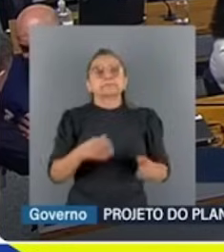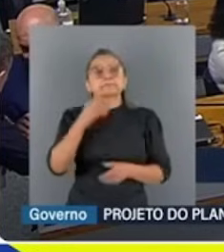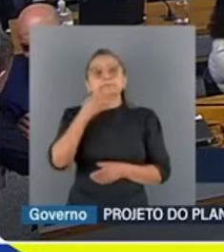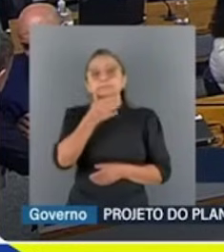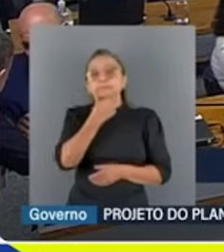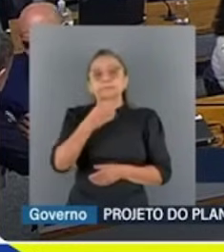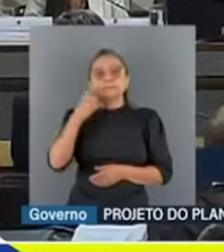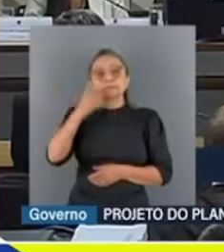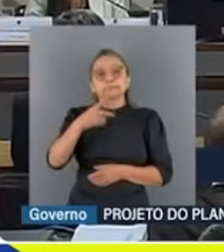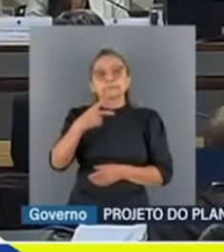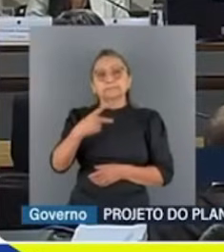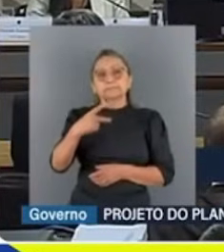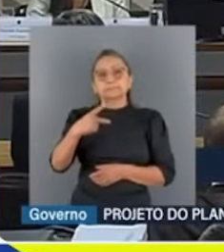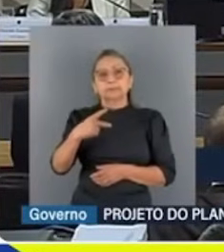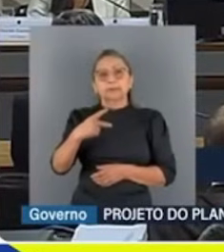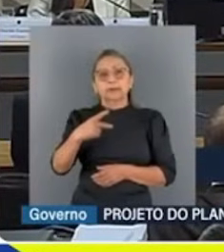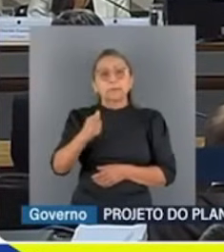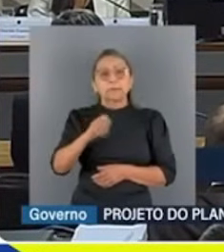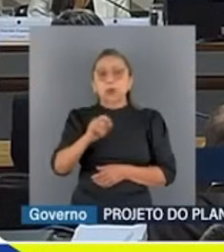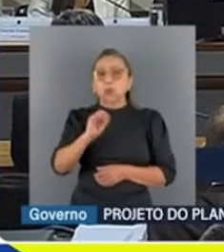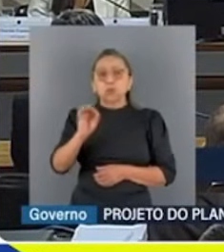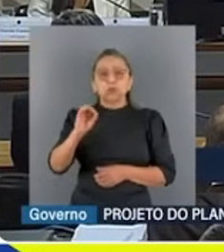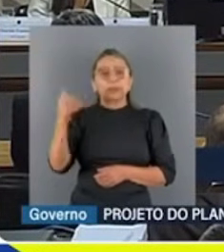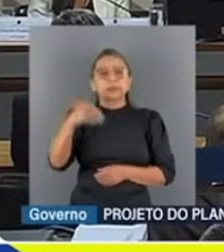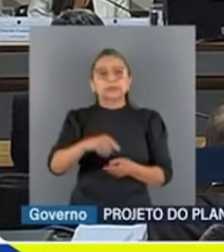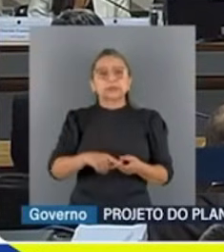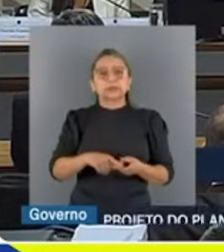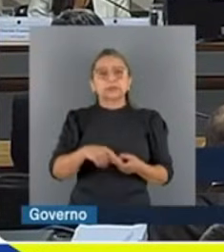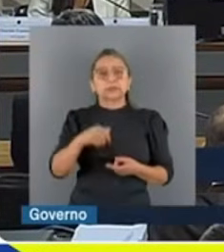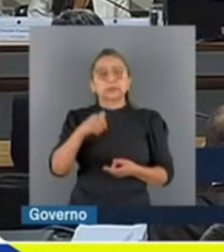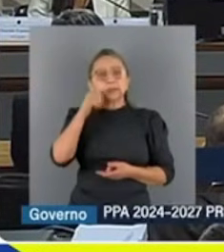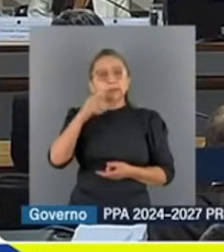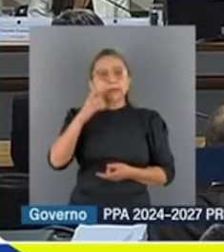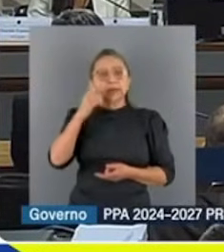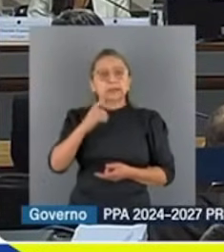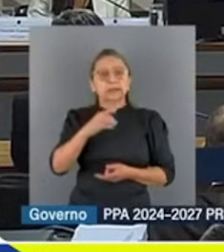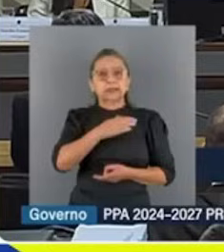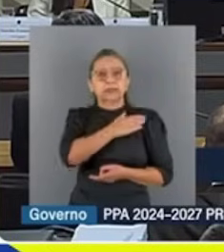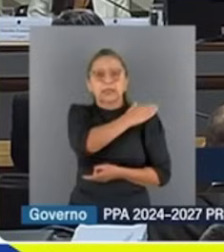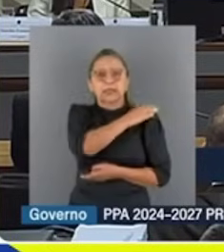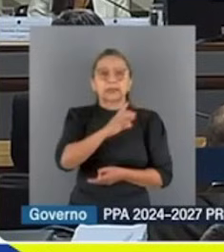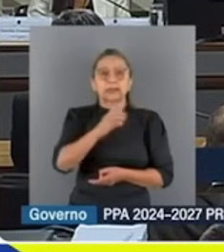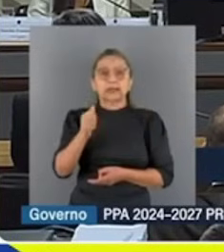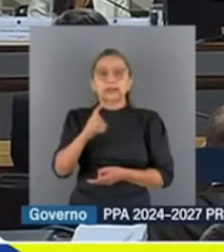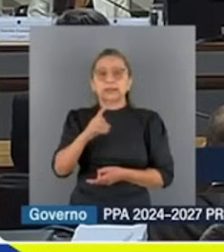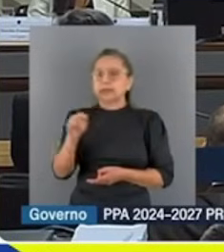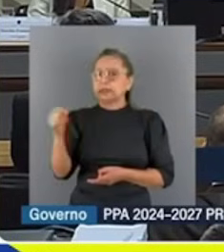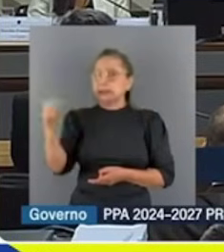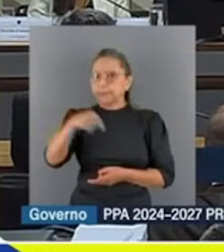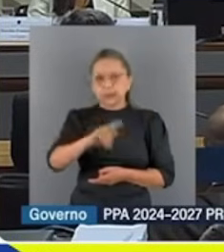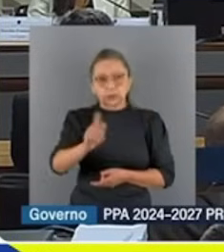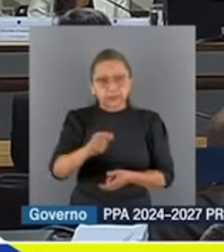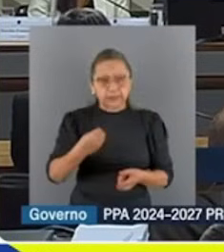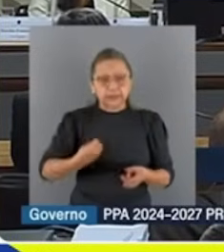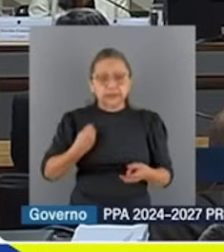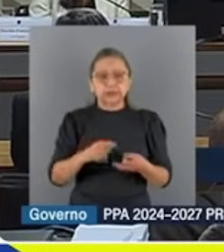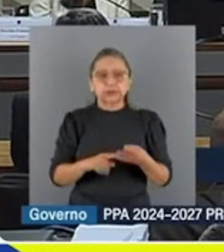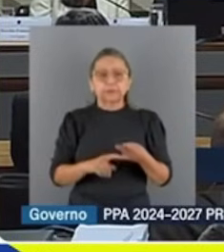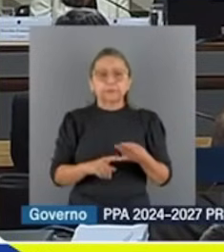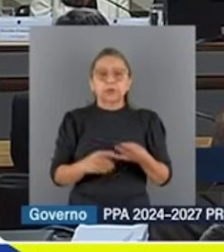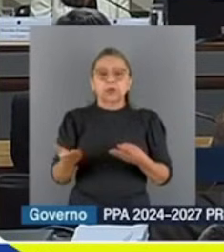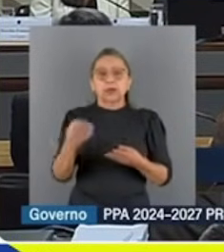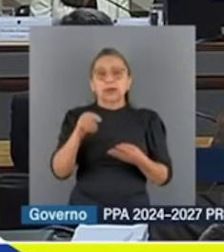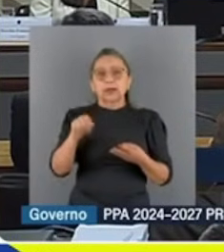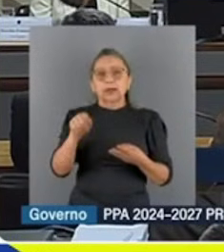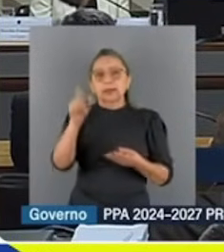está presente. O seguinte seria a deputada delegada Adriana Acosta, que também não está presente. Eu passo a